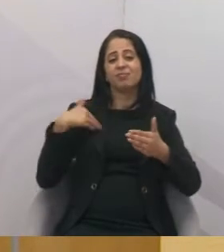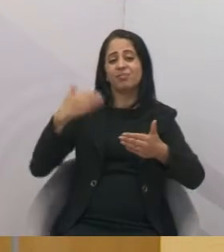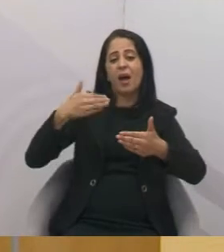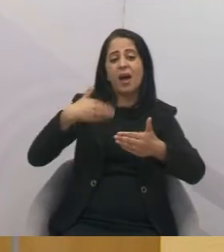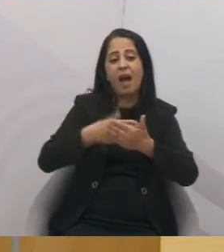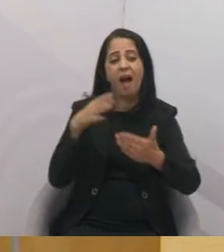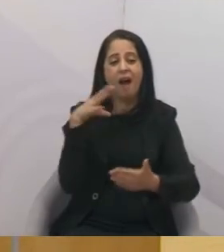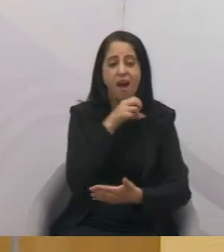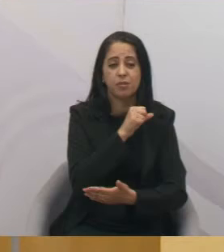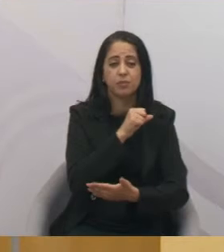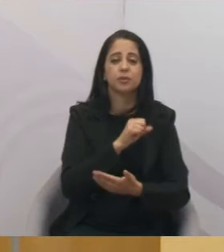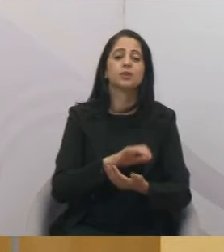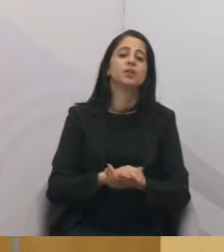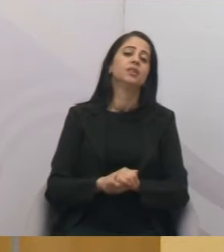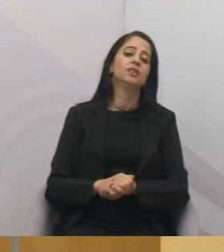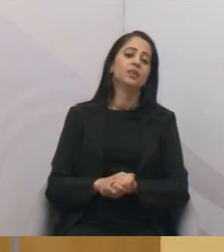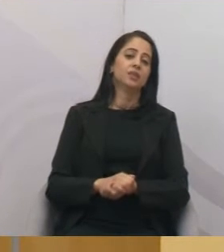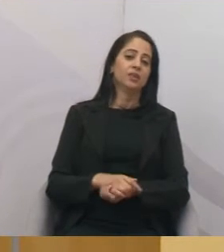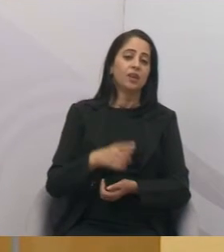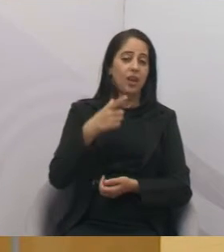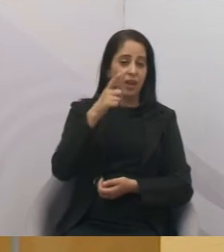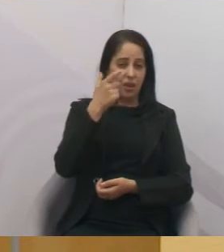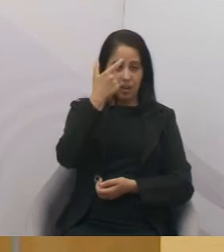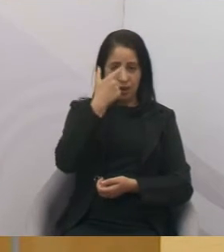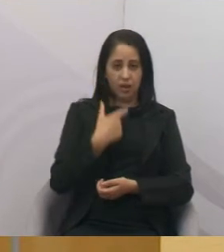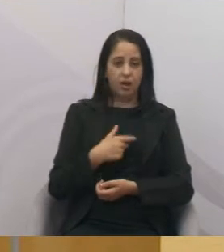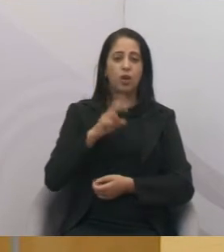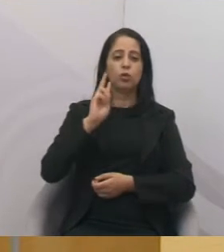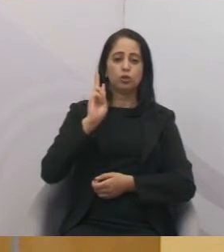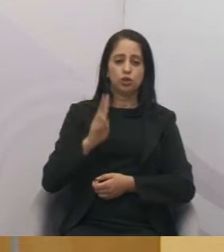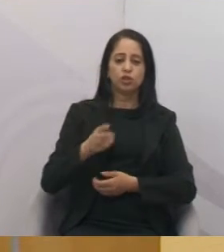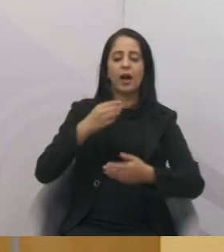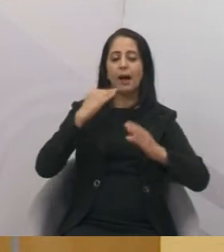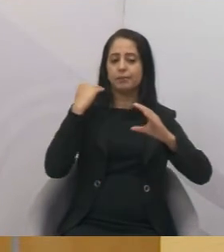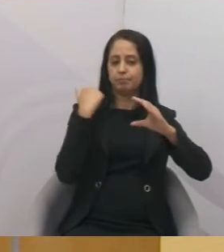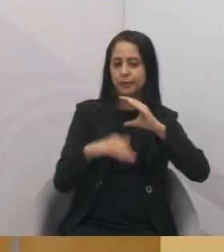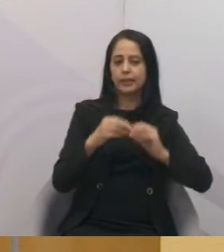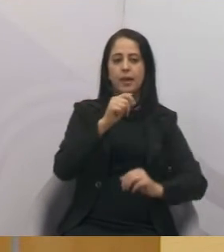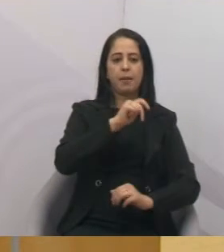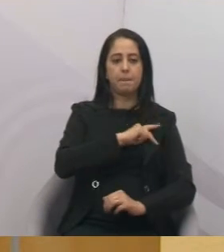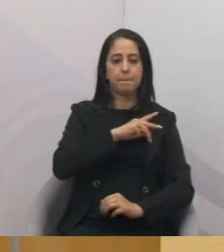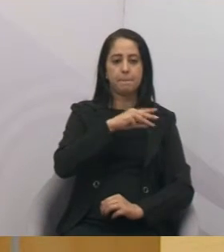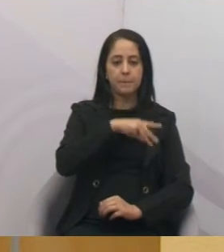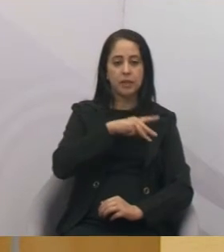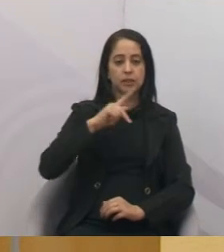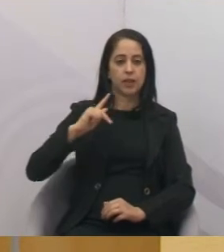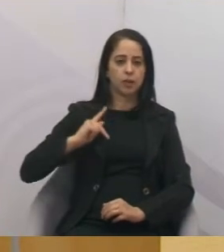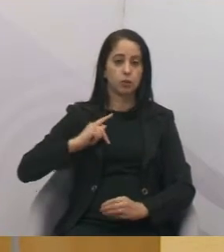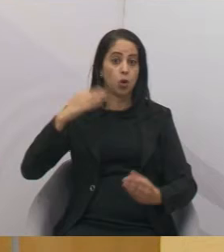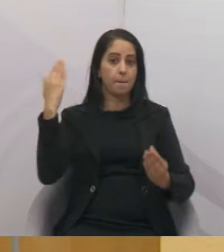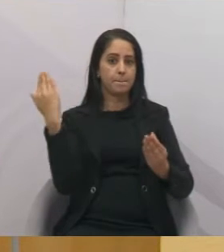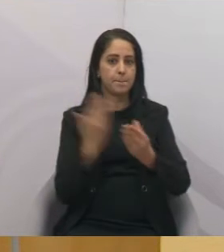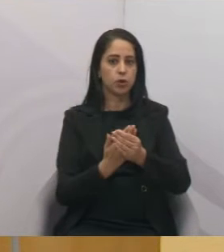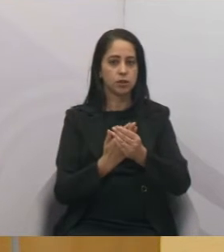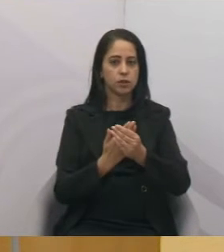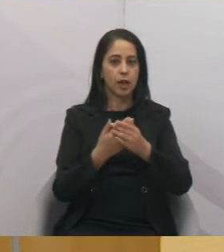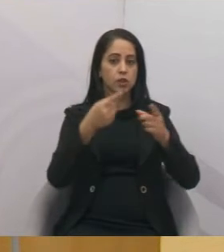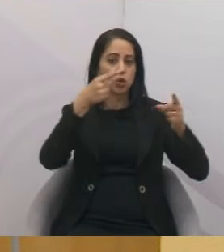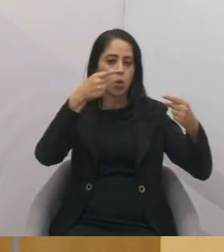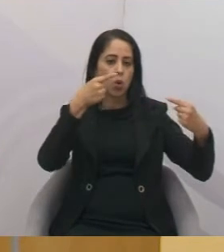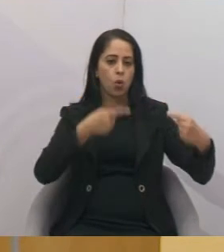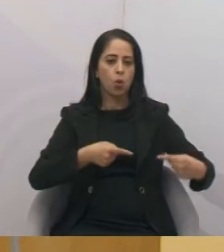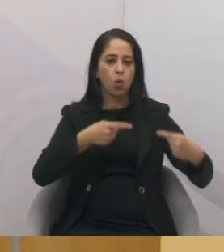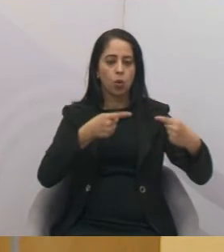tenho acompanhado e, inclusive, entrei com uma representação no Ministério Público, que foi acatada, com relação às usinas de biodigestão da